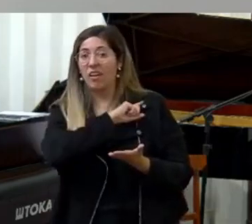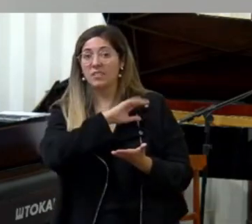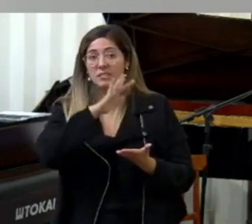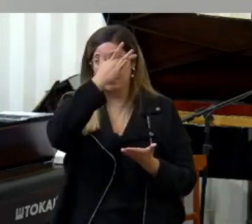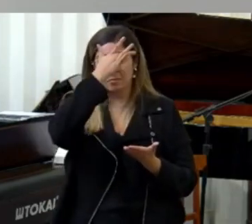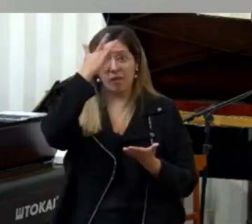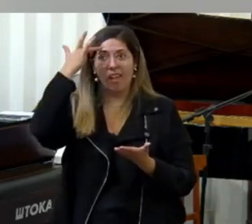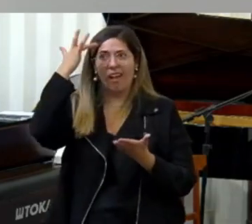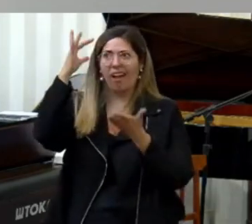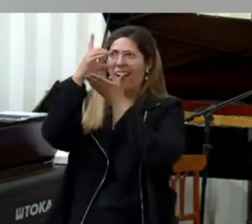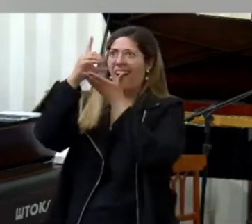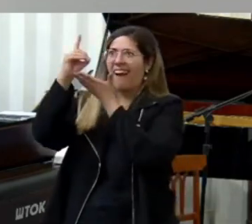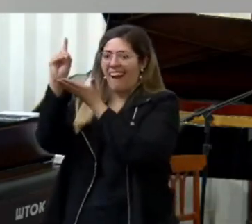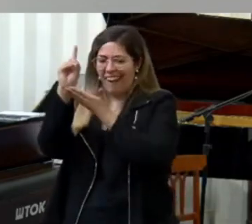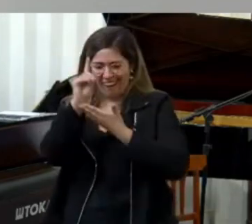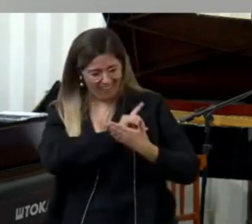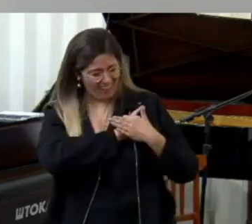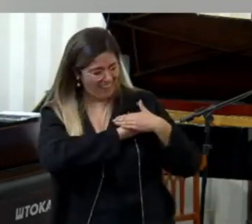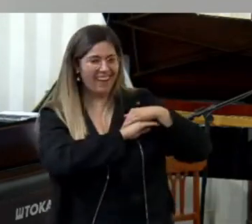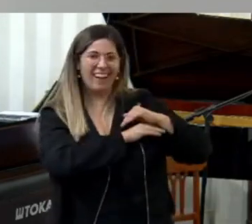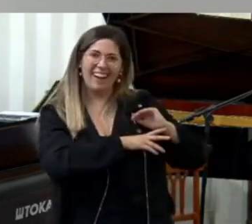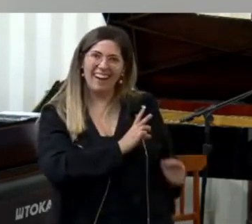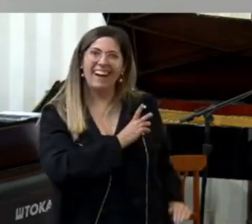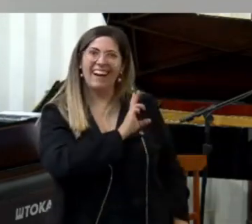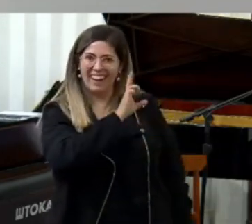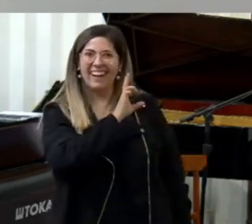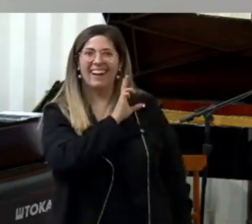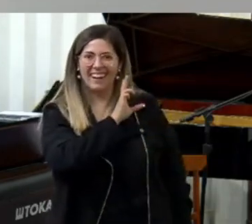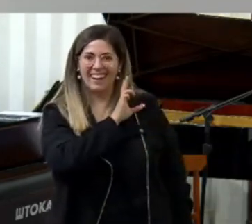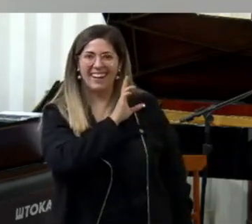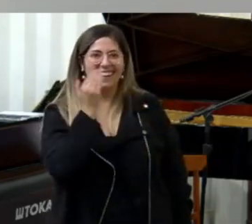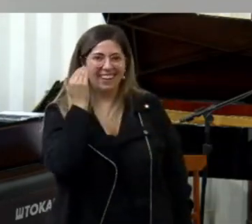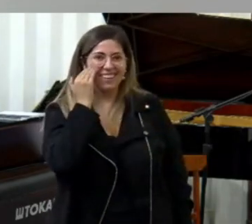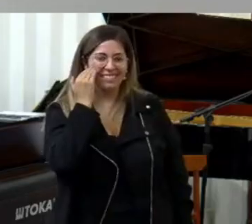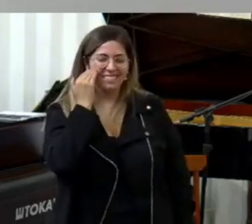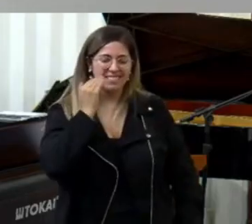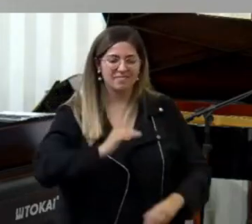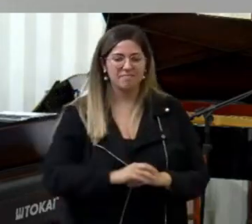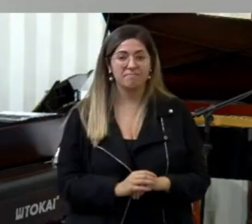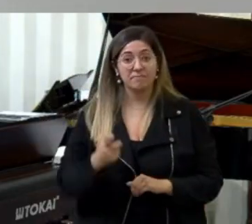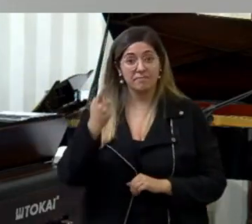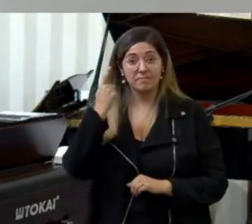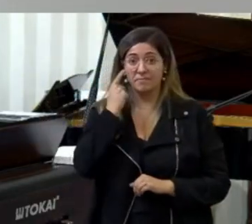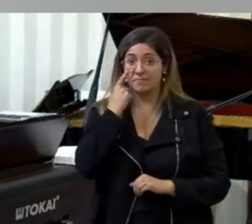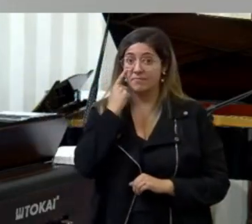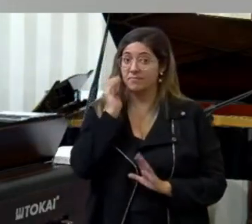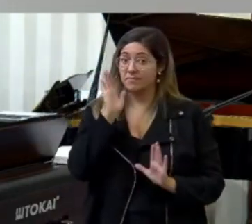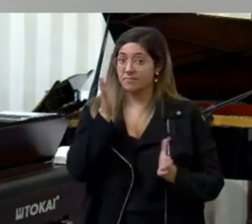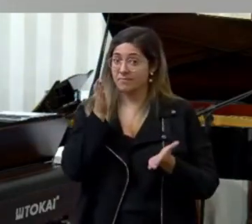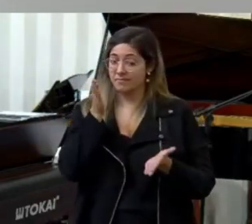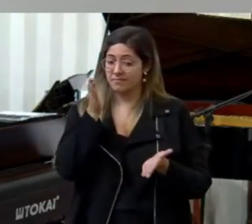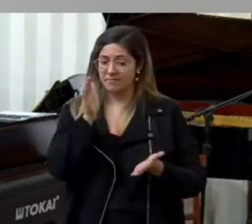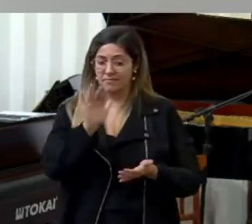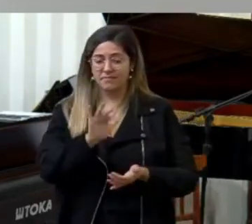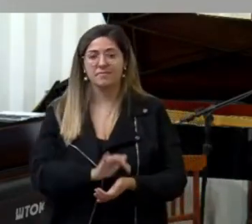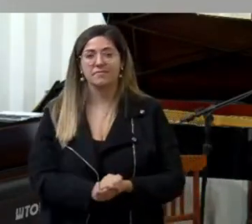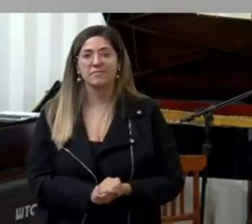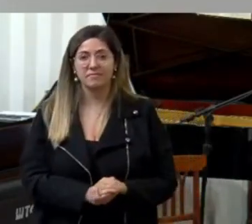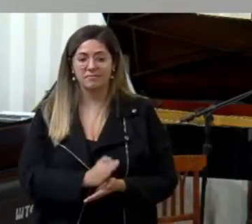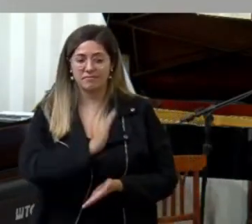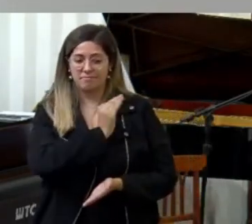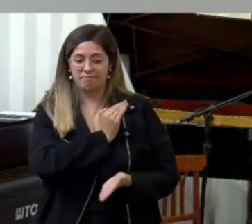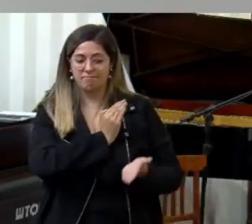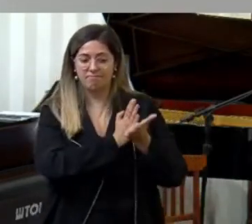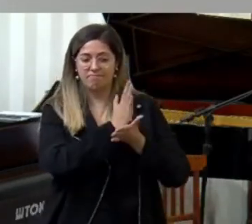Deus o seu bem maior. Tenha, vai, pensa nisso. Não saia daqui com o coração